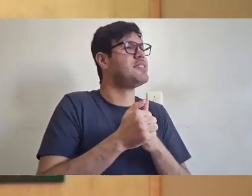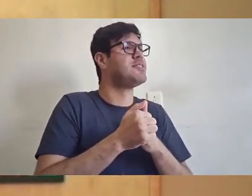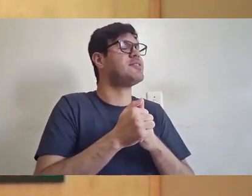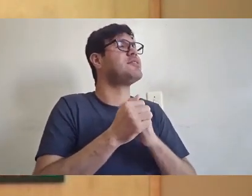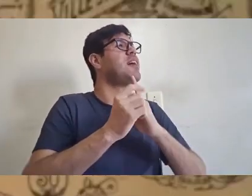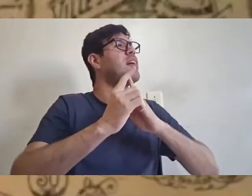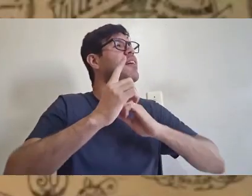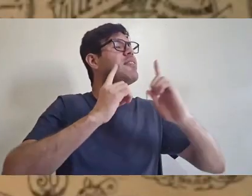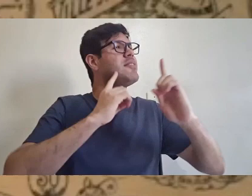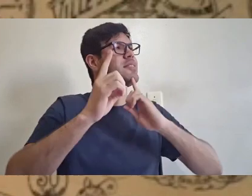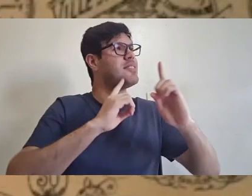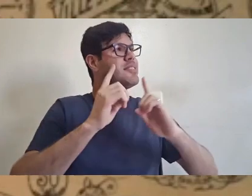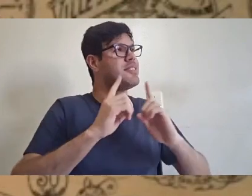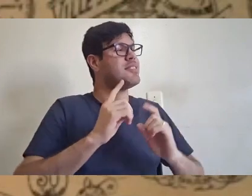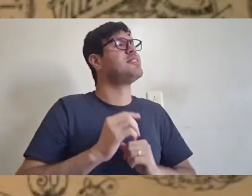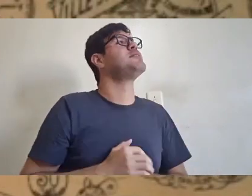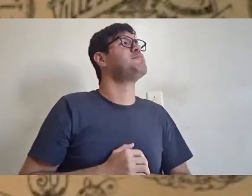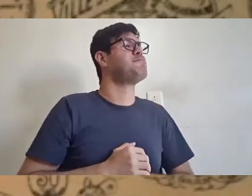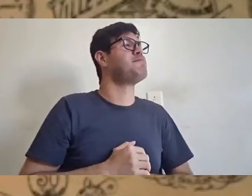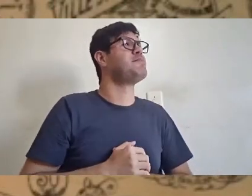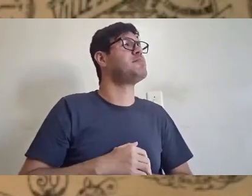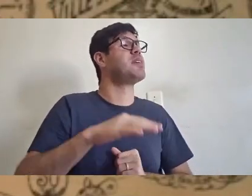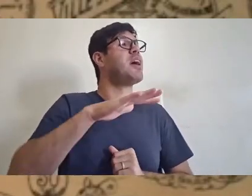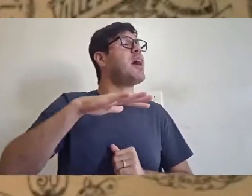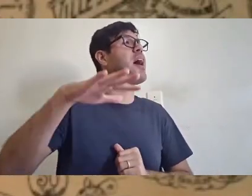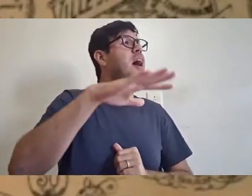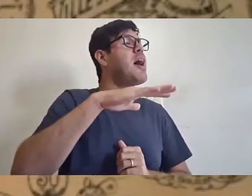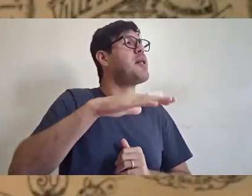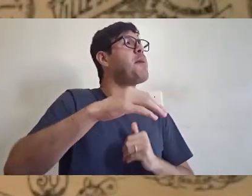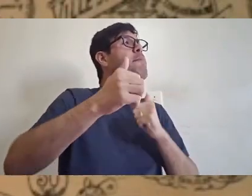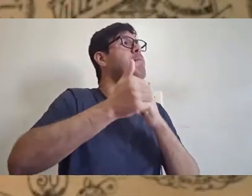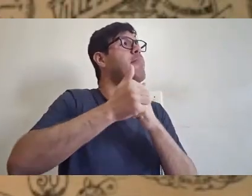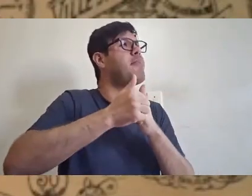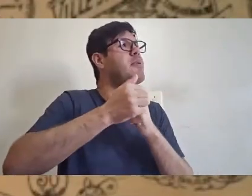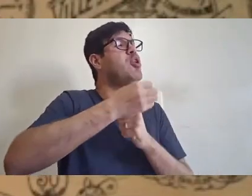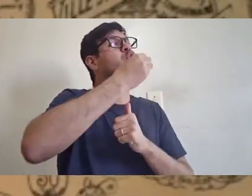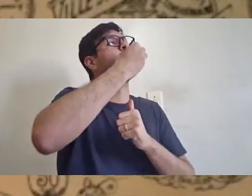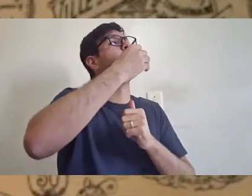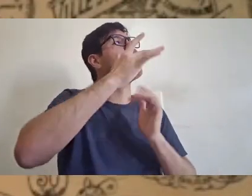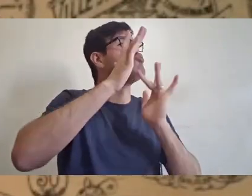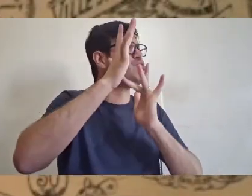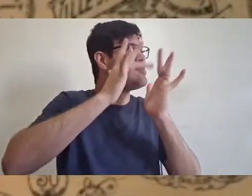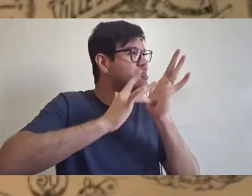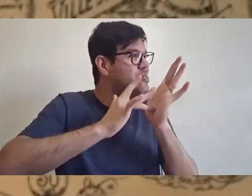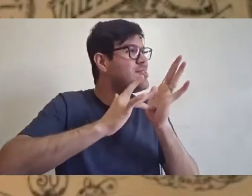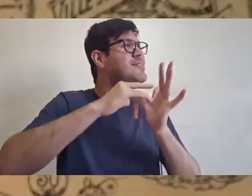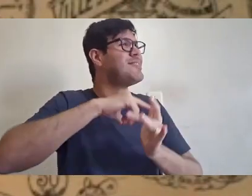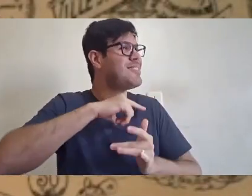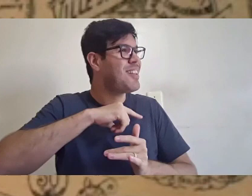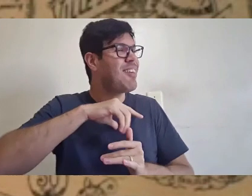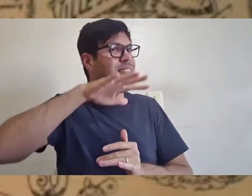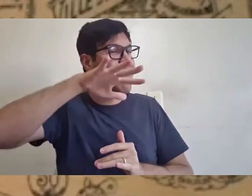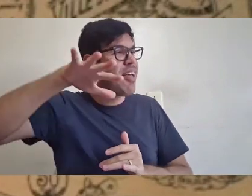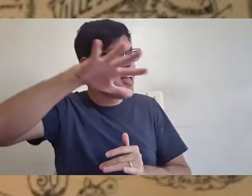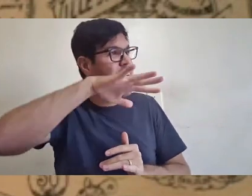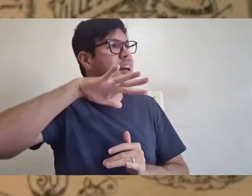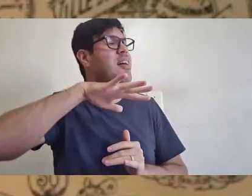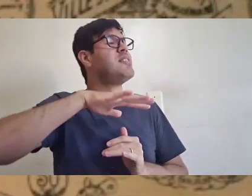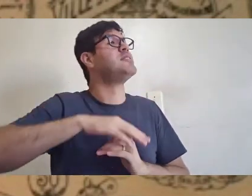fazenda, uma área que pertenceu à Fazenda Bom Jesus, que é da família do seu Lair de Souza, né? É uma